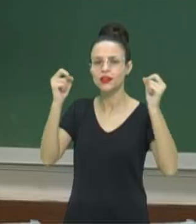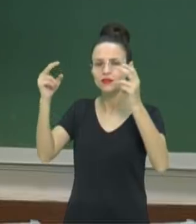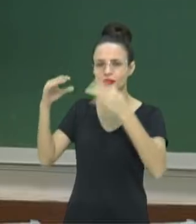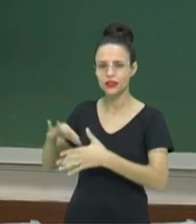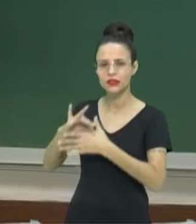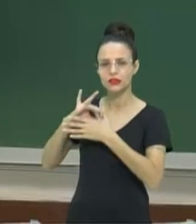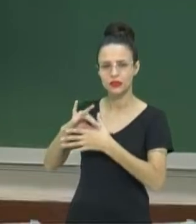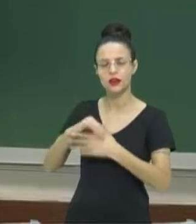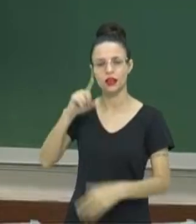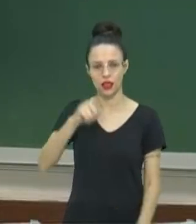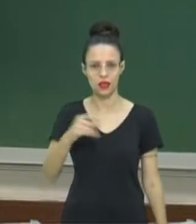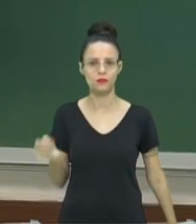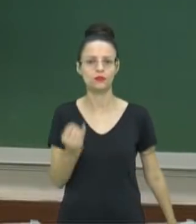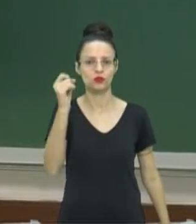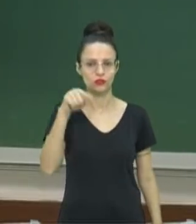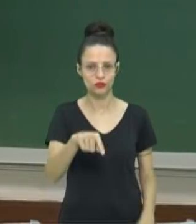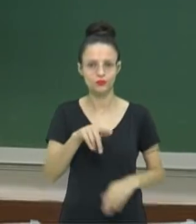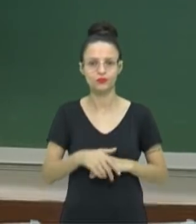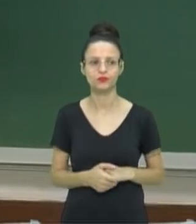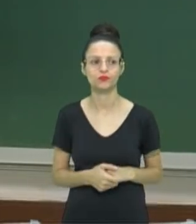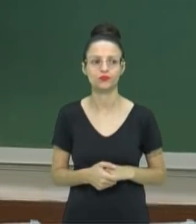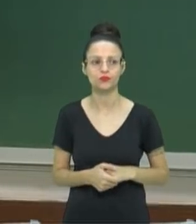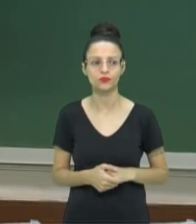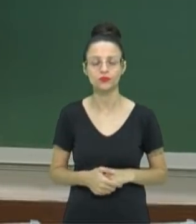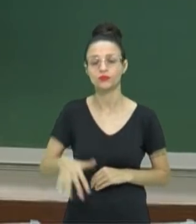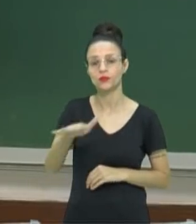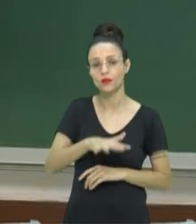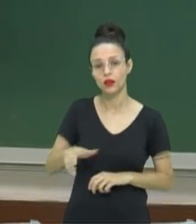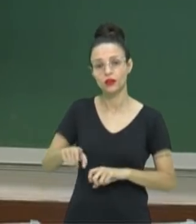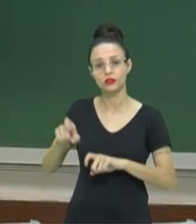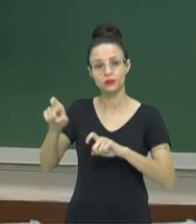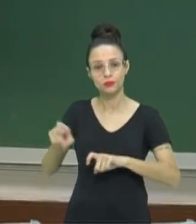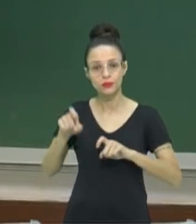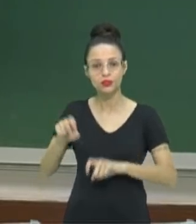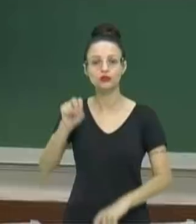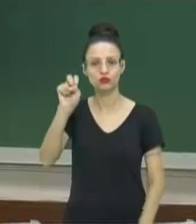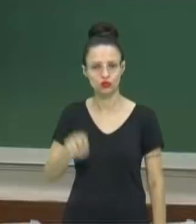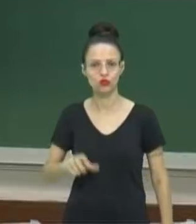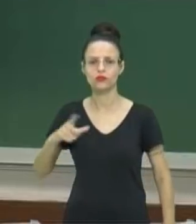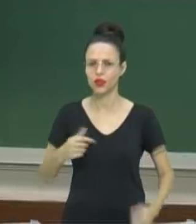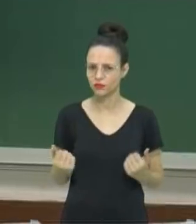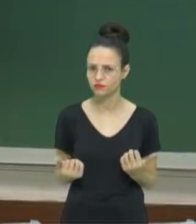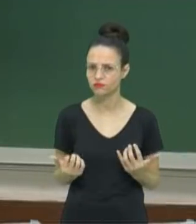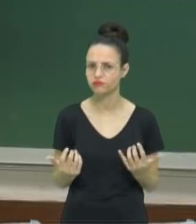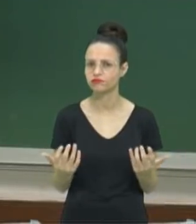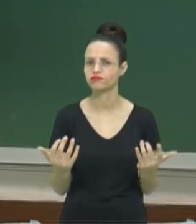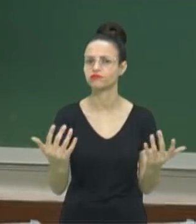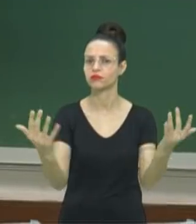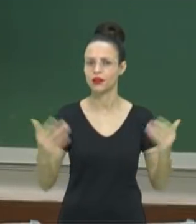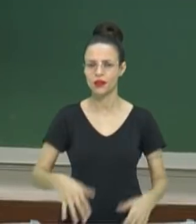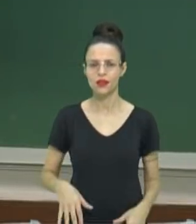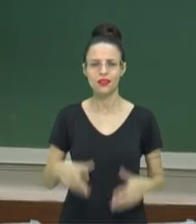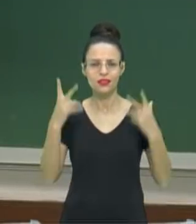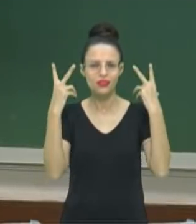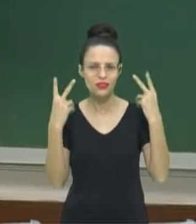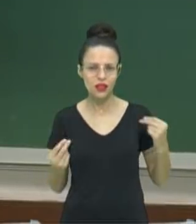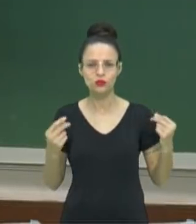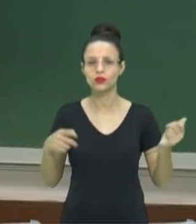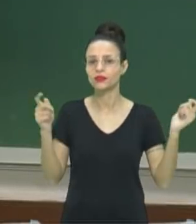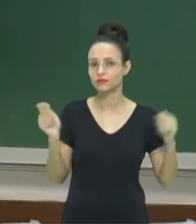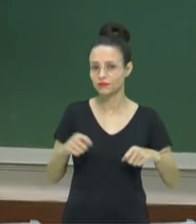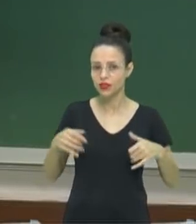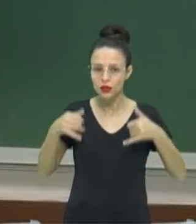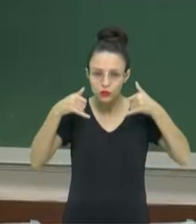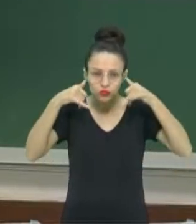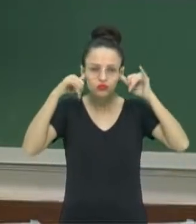econômica bem importante. Os campos do sul ali têm pastagens naturais que favorecem também a criação do